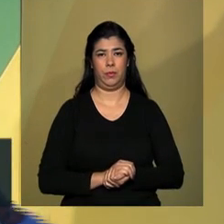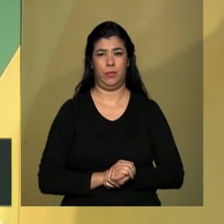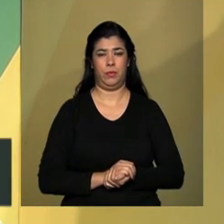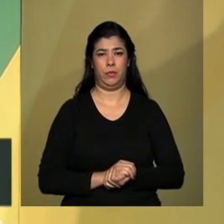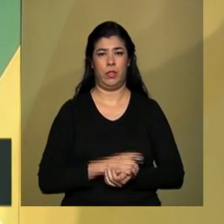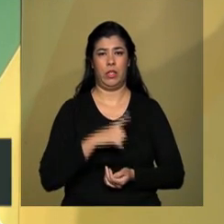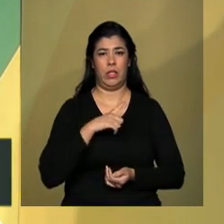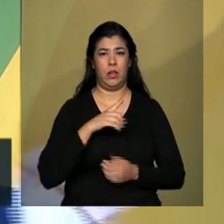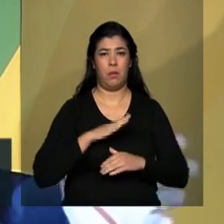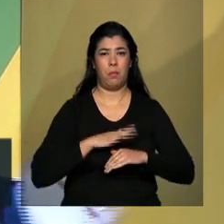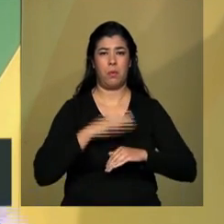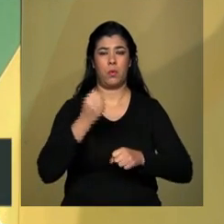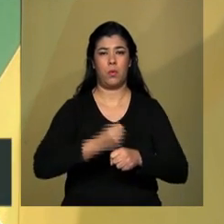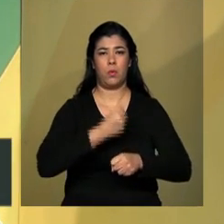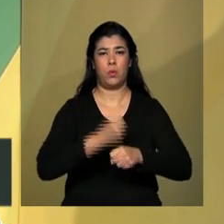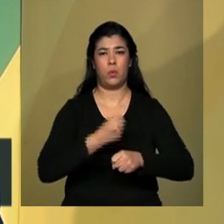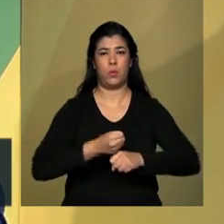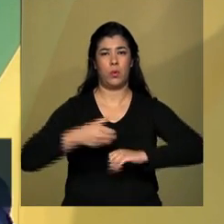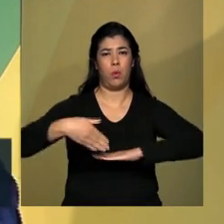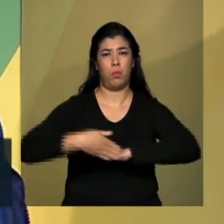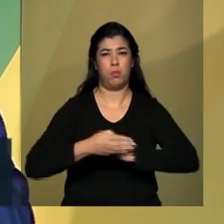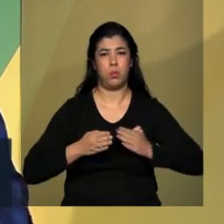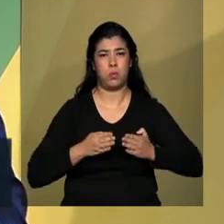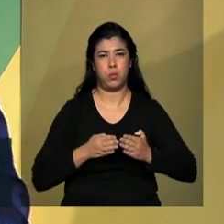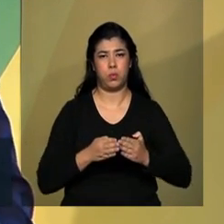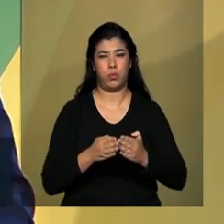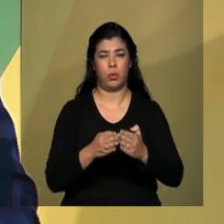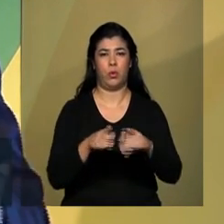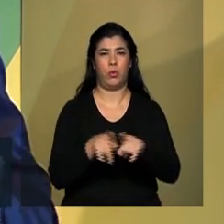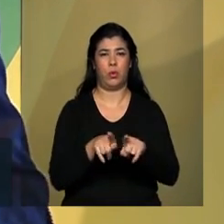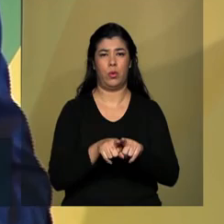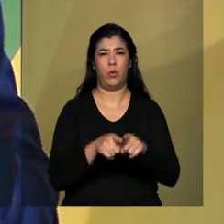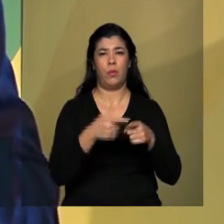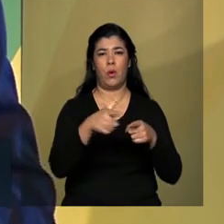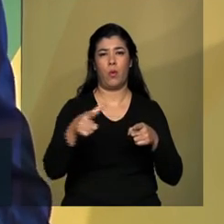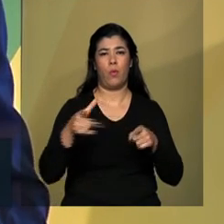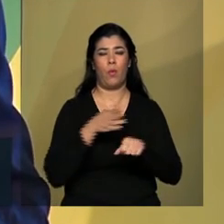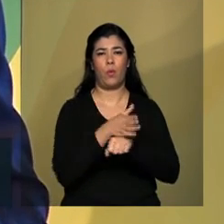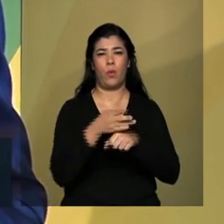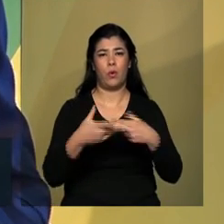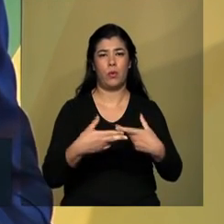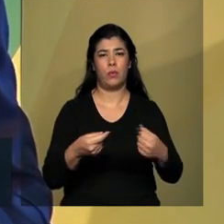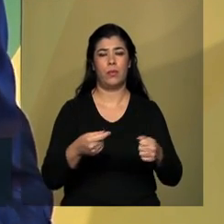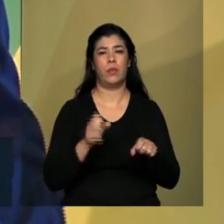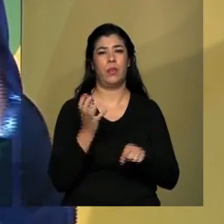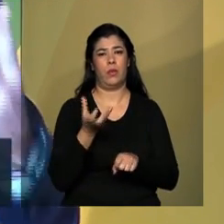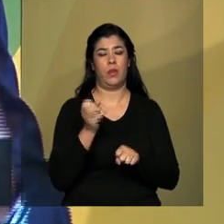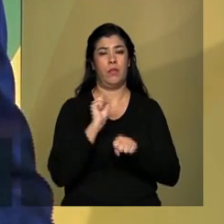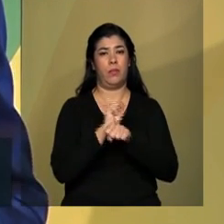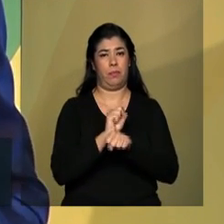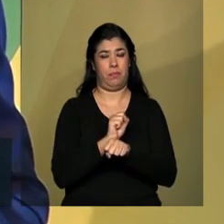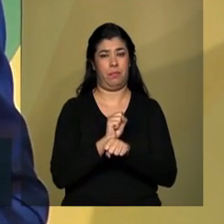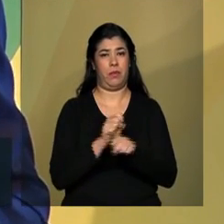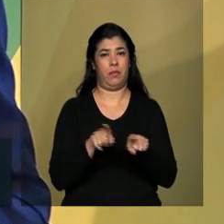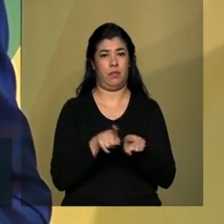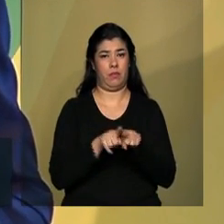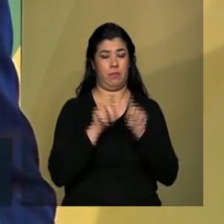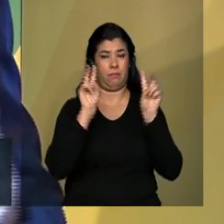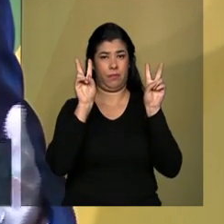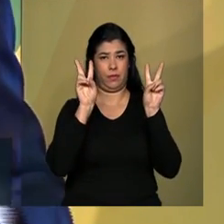2018, maior parte de portos e concessões existentes. Queria fazer uma pequena pausa,